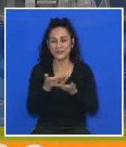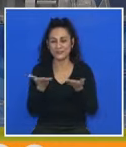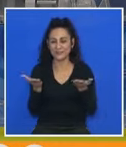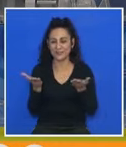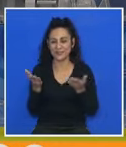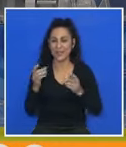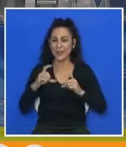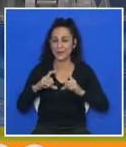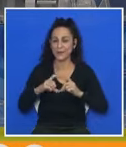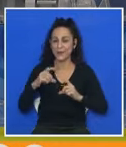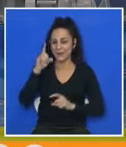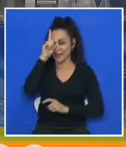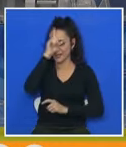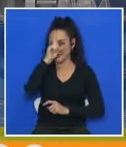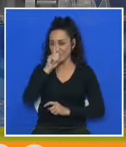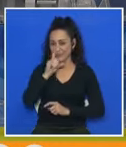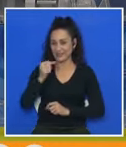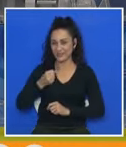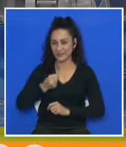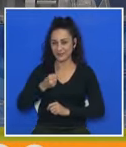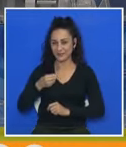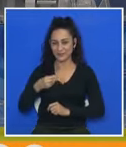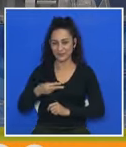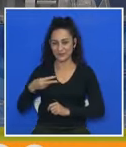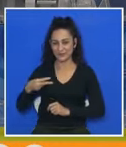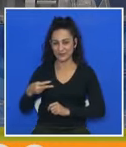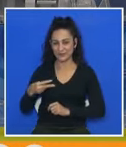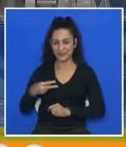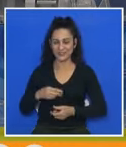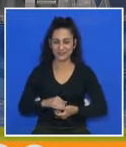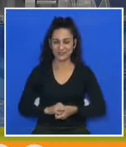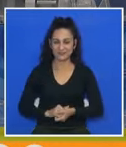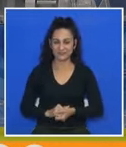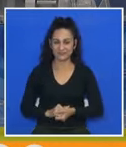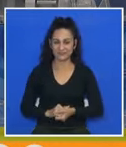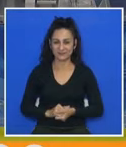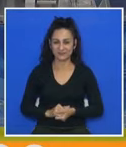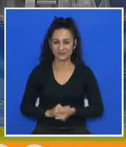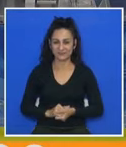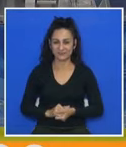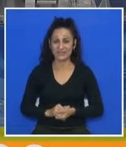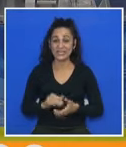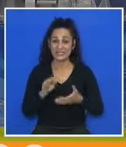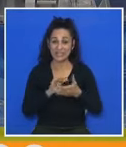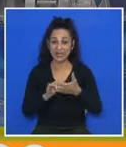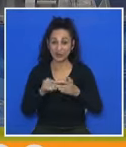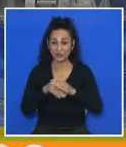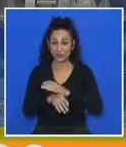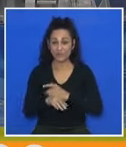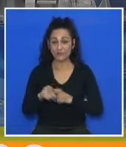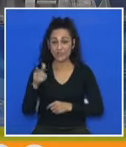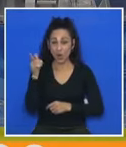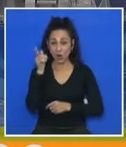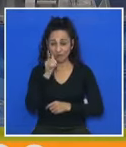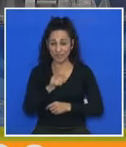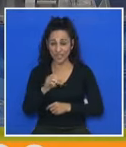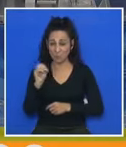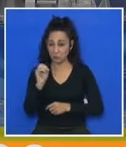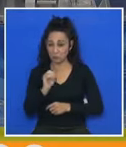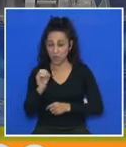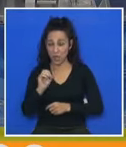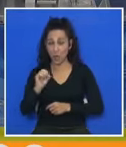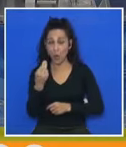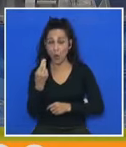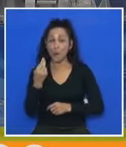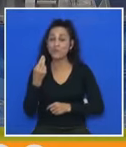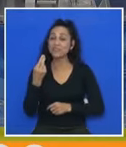Bola amarela, número 22. Amarela 22. Na Lotomania você ganha com 0 acerto, ganha também a partir